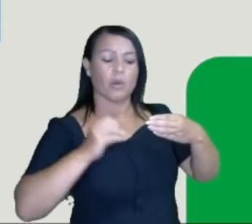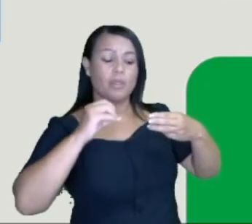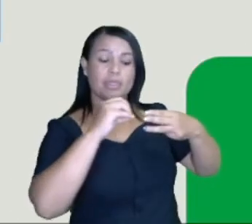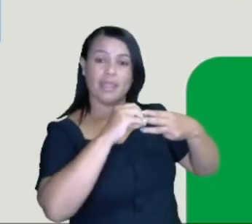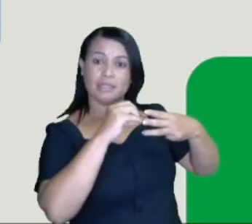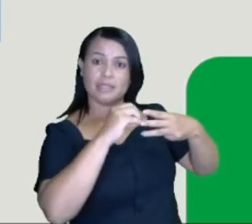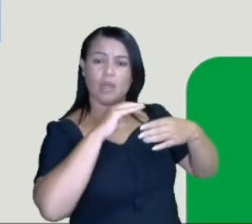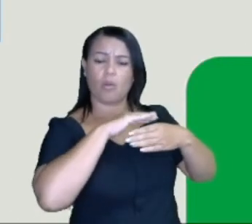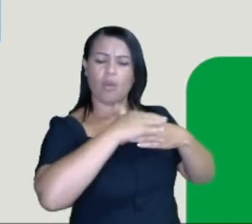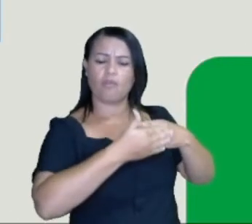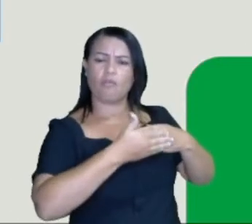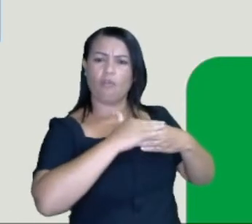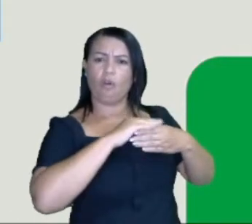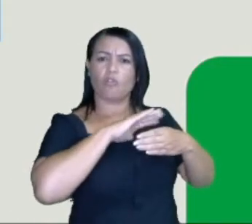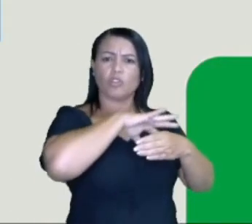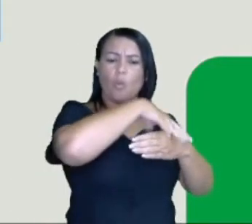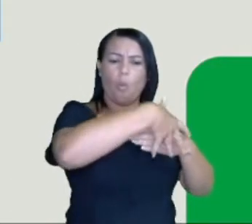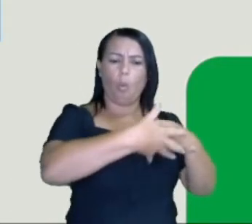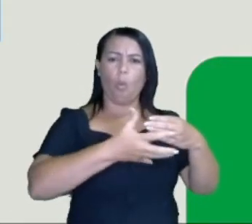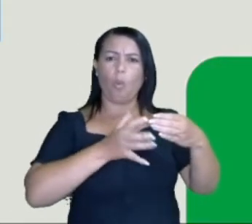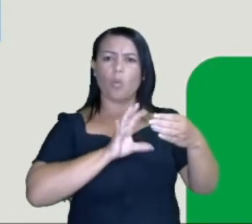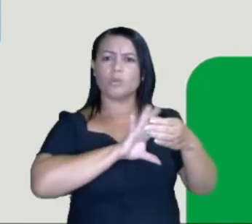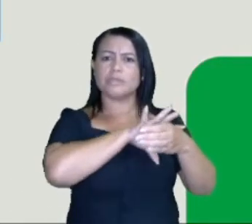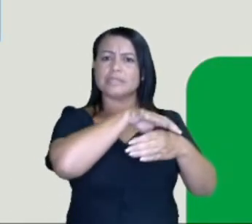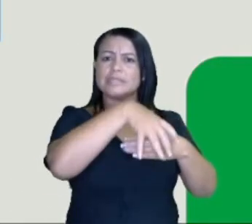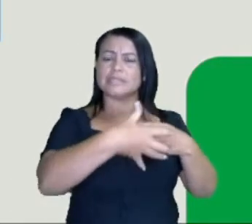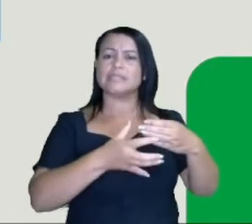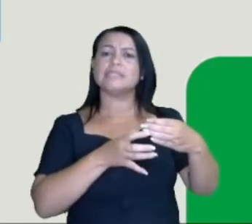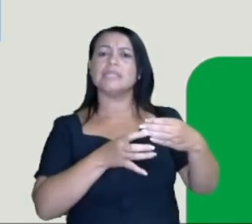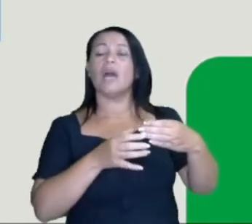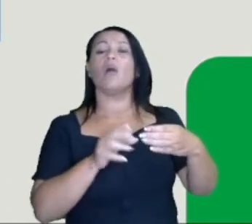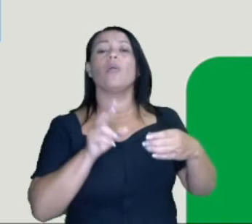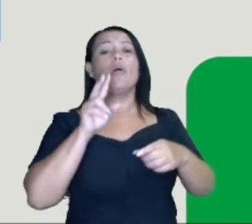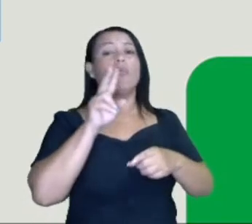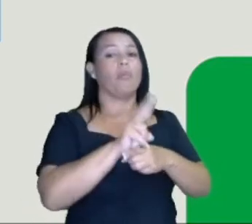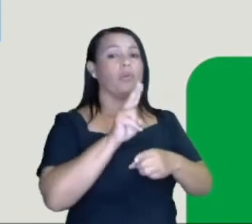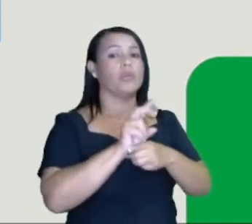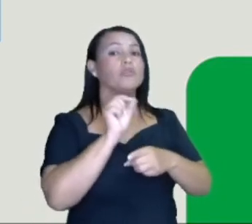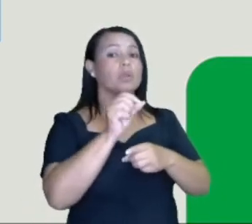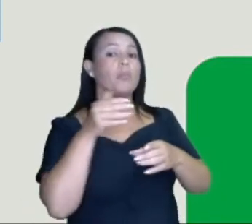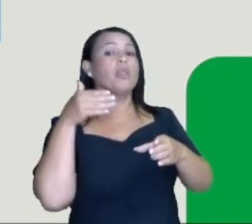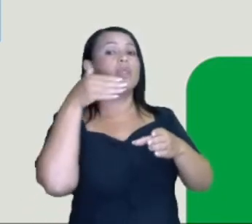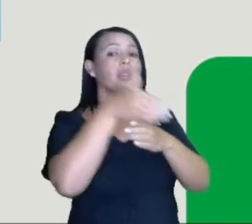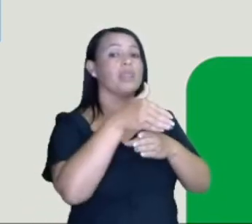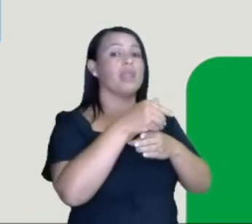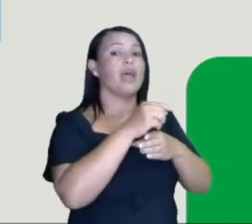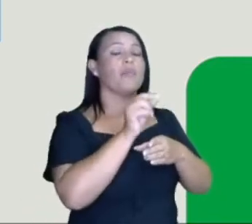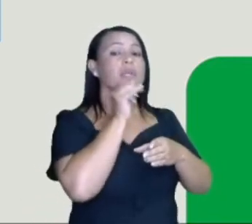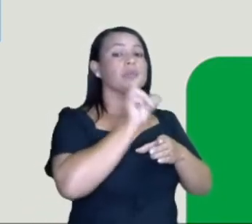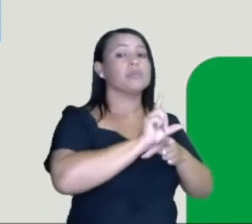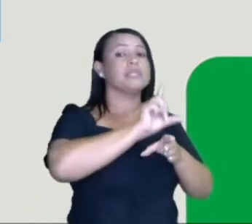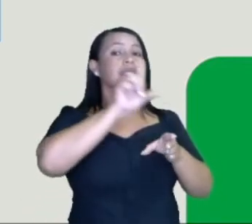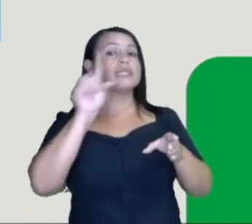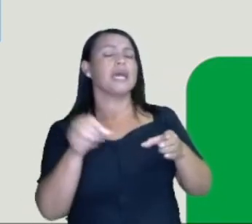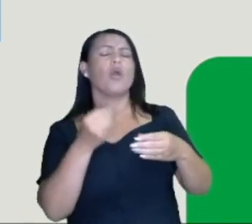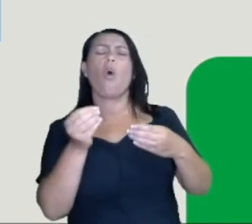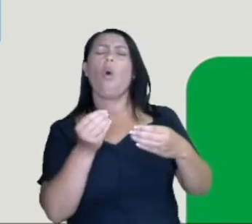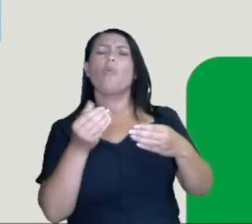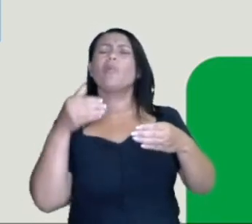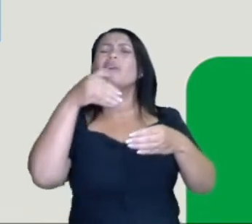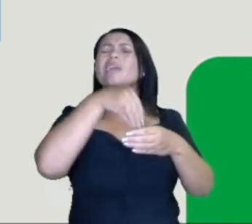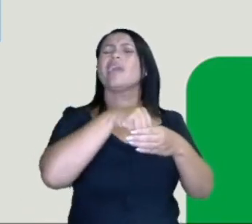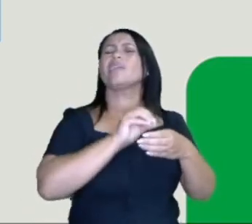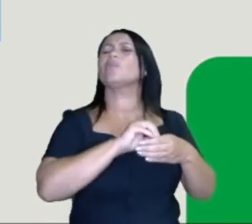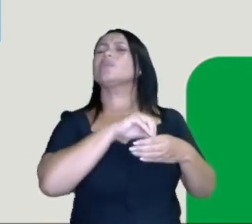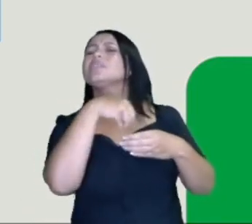envolve toda a célula e regula o que pode entrar e sair dela. Mas o que entra e sai de uma célula,